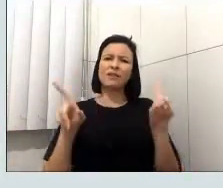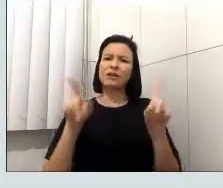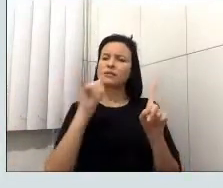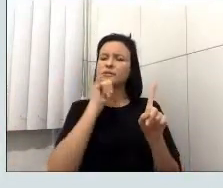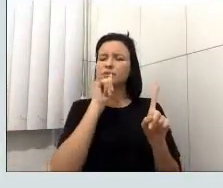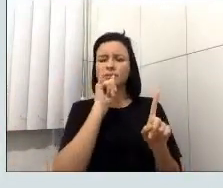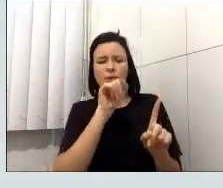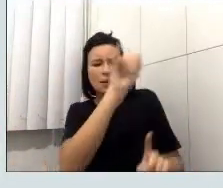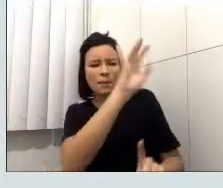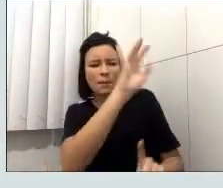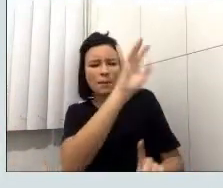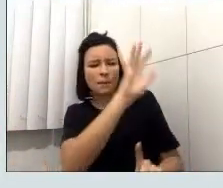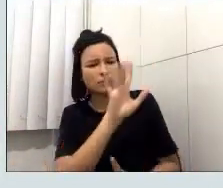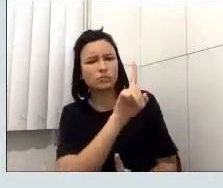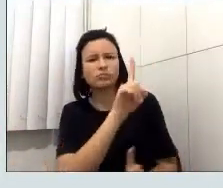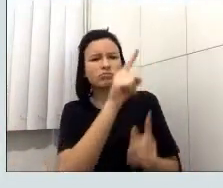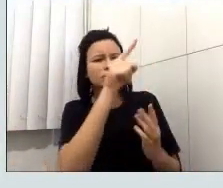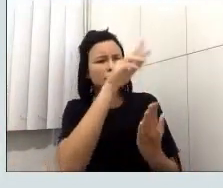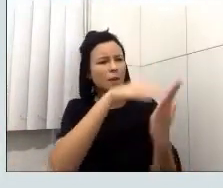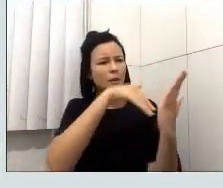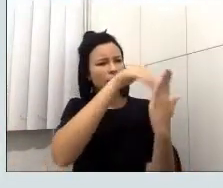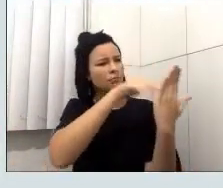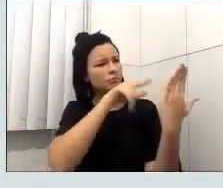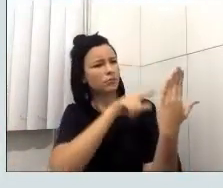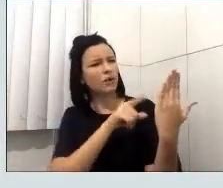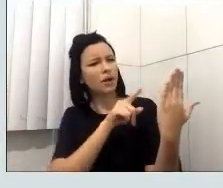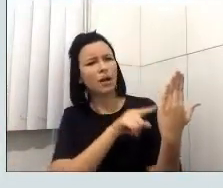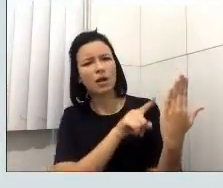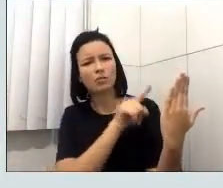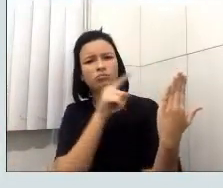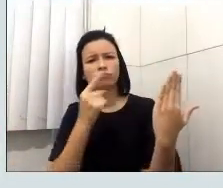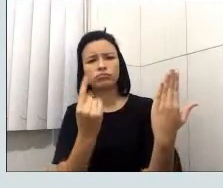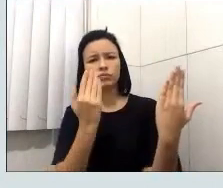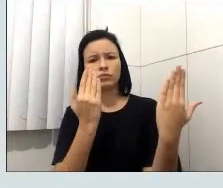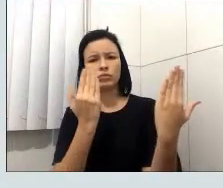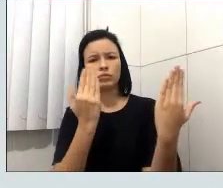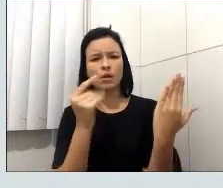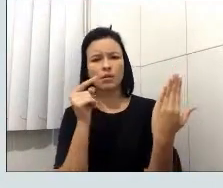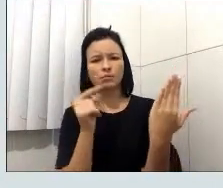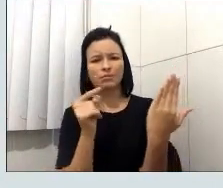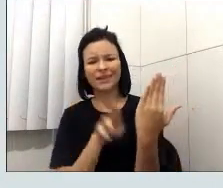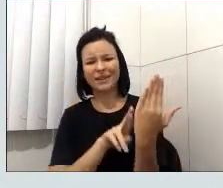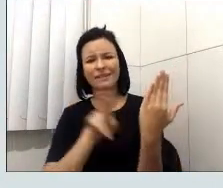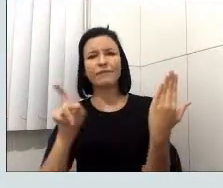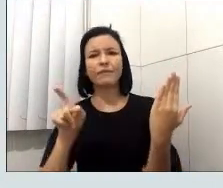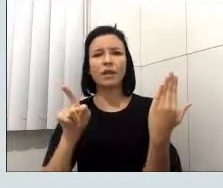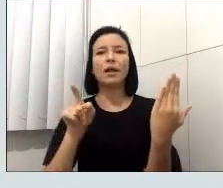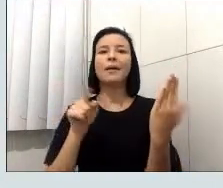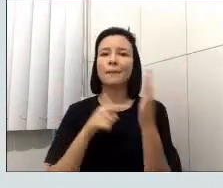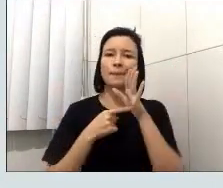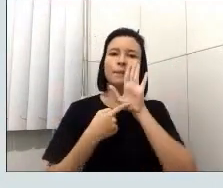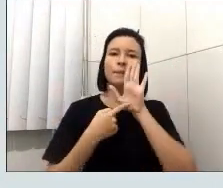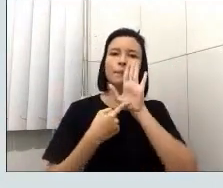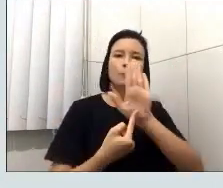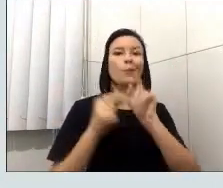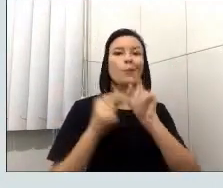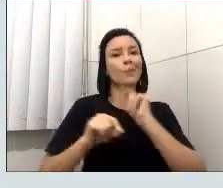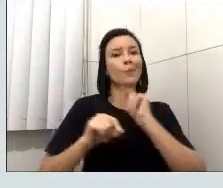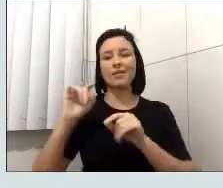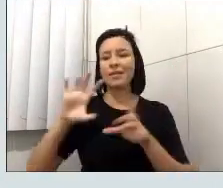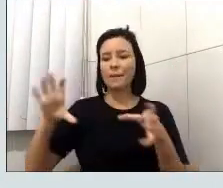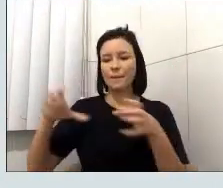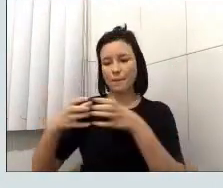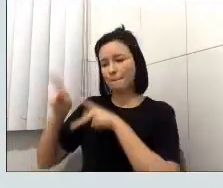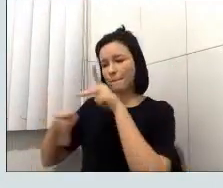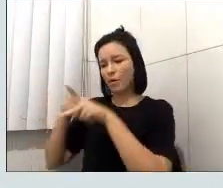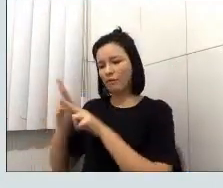outras, estilos de figuras que se diferenciam muitas das outras, mostrando, então, que vários povos